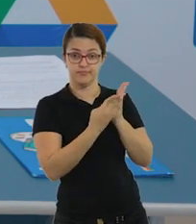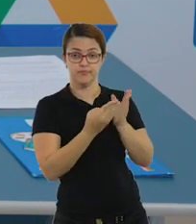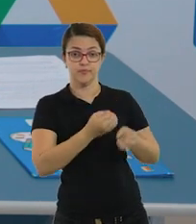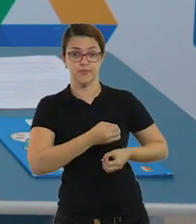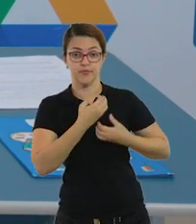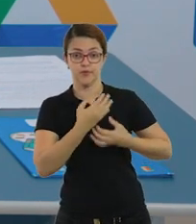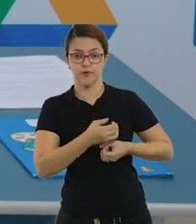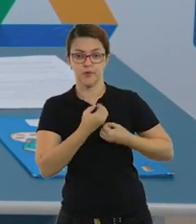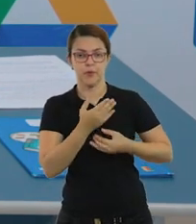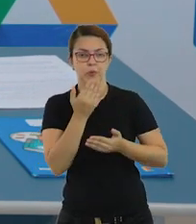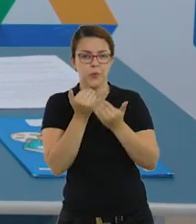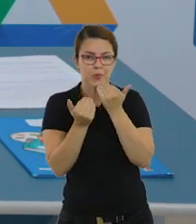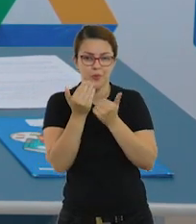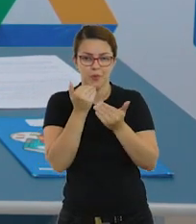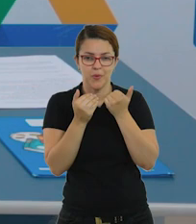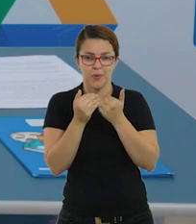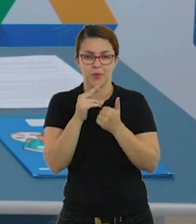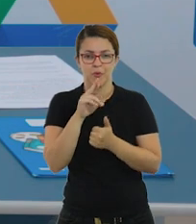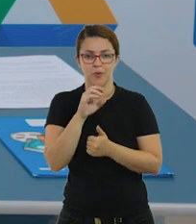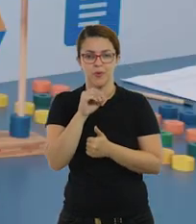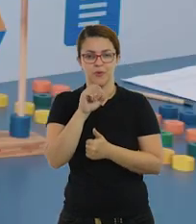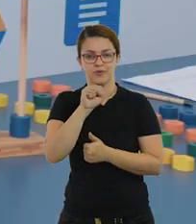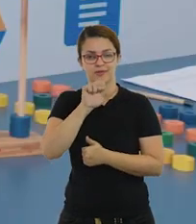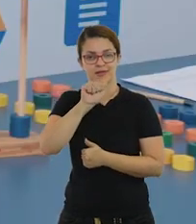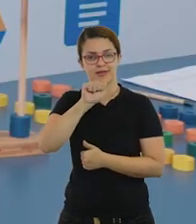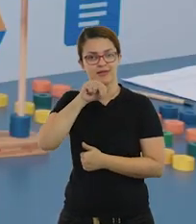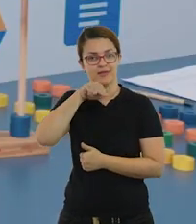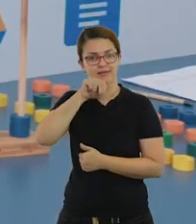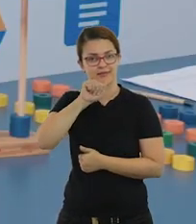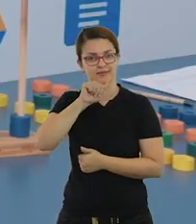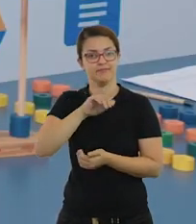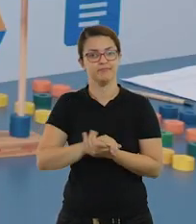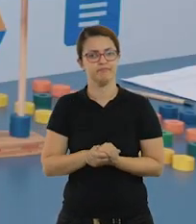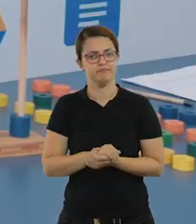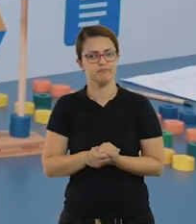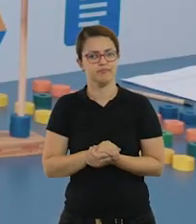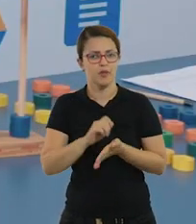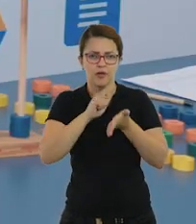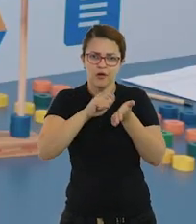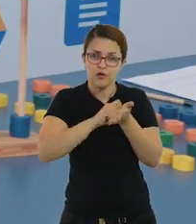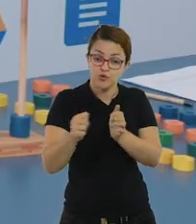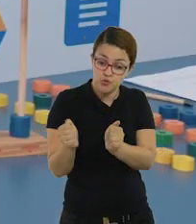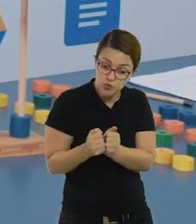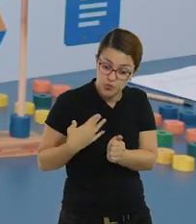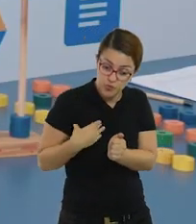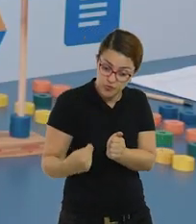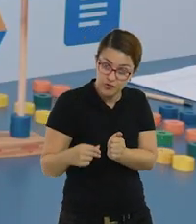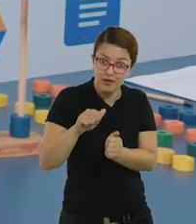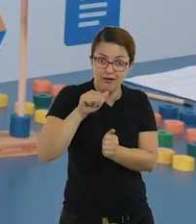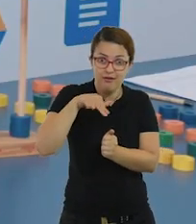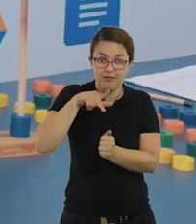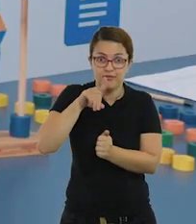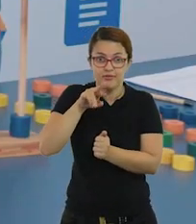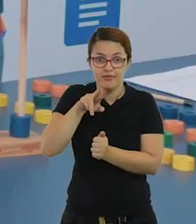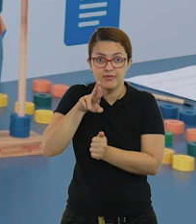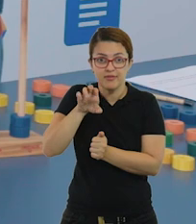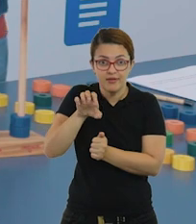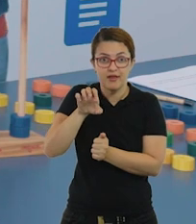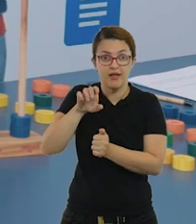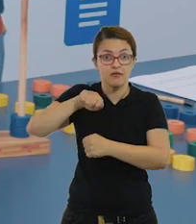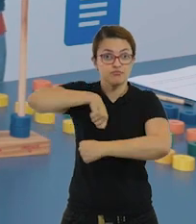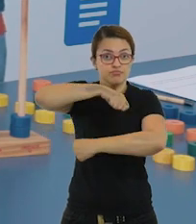Poemas e Comidinhas, da Rosiana Munhai. Ela escreveu esse livro junto com o filho dela, o André, que é chefe